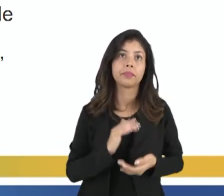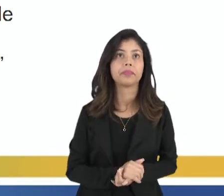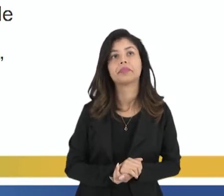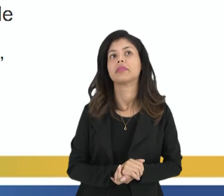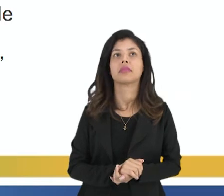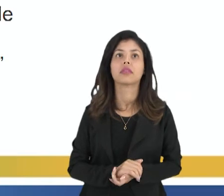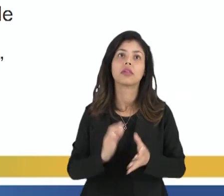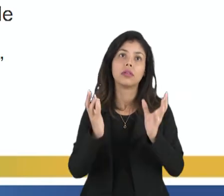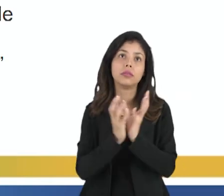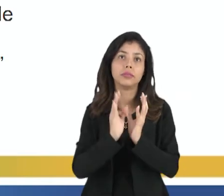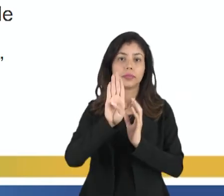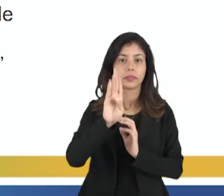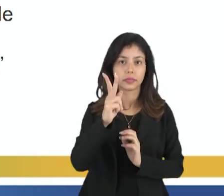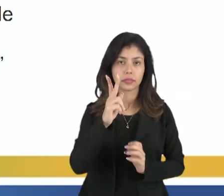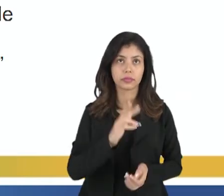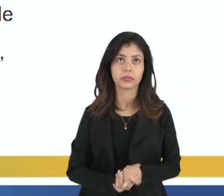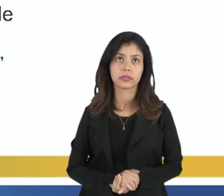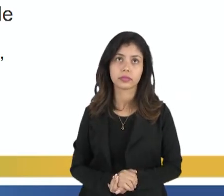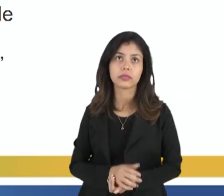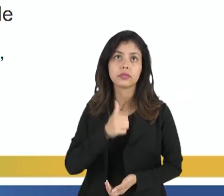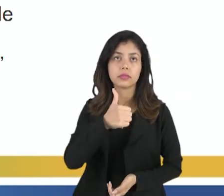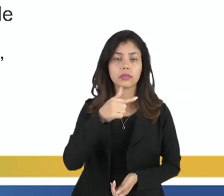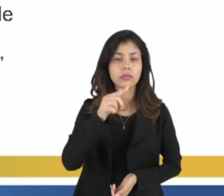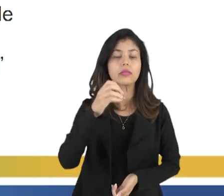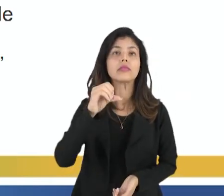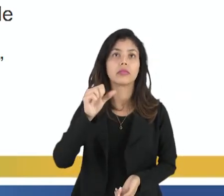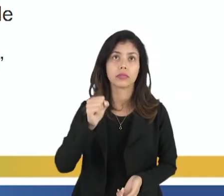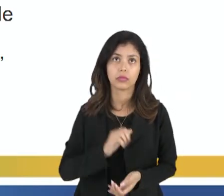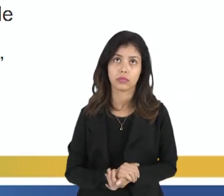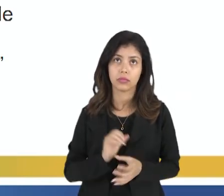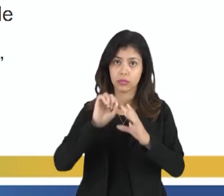exercitando. A Conjuração Baiana, né,